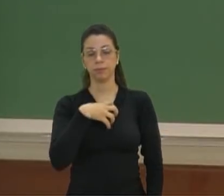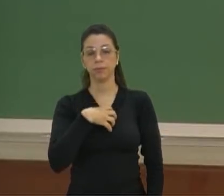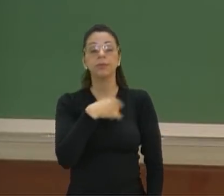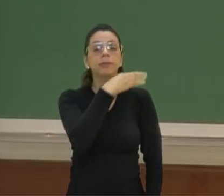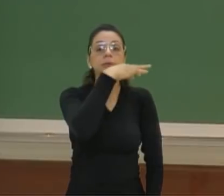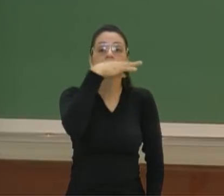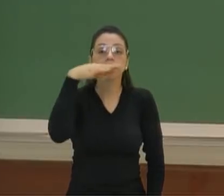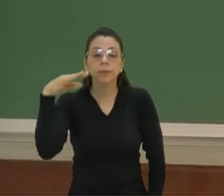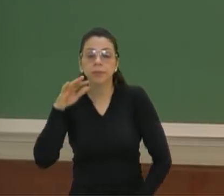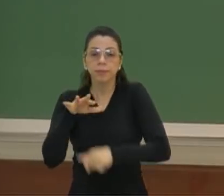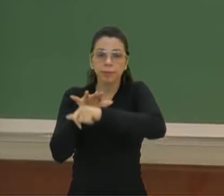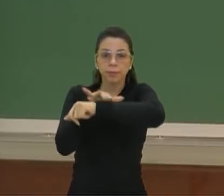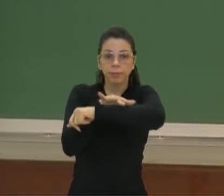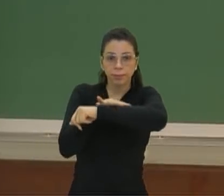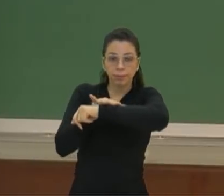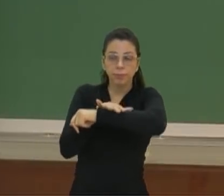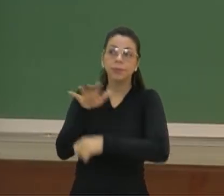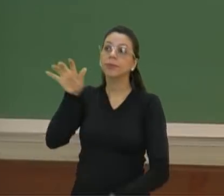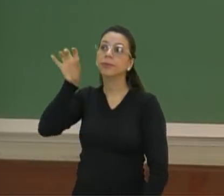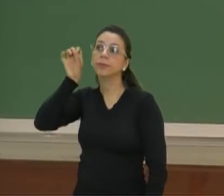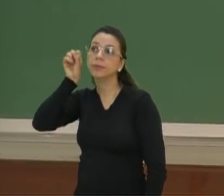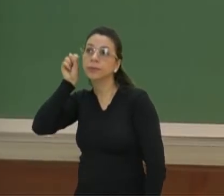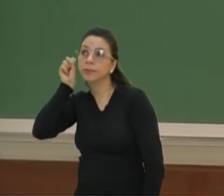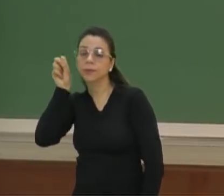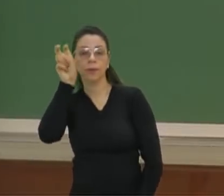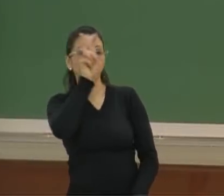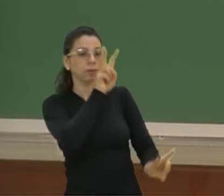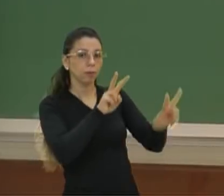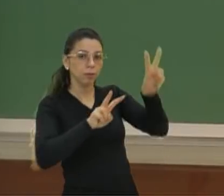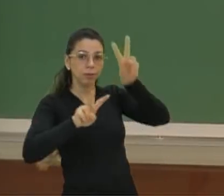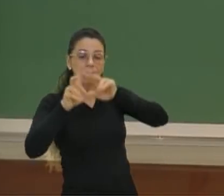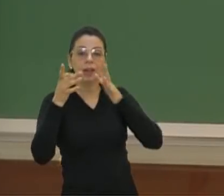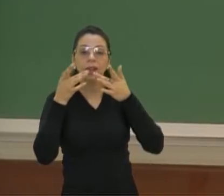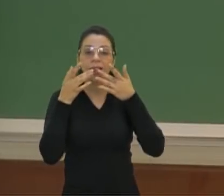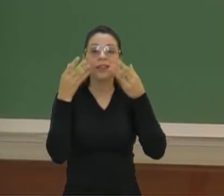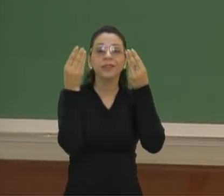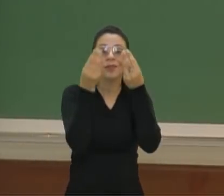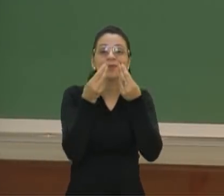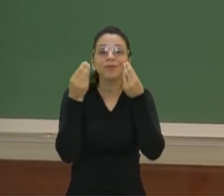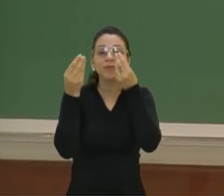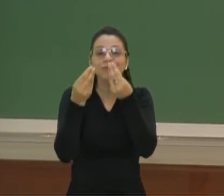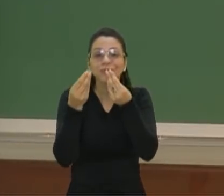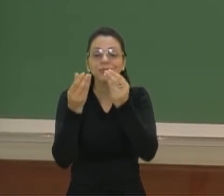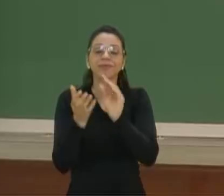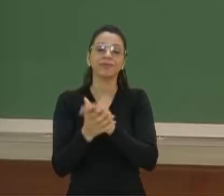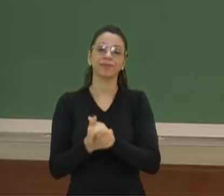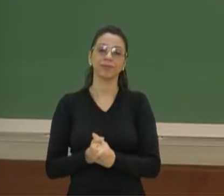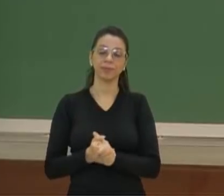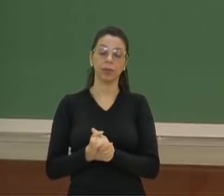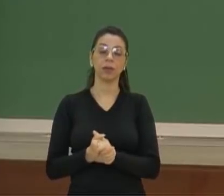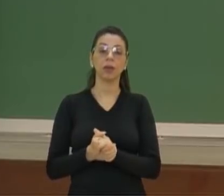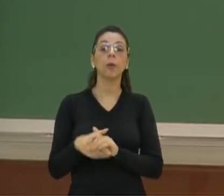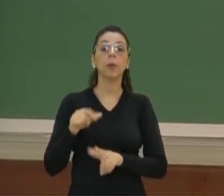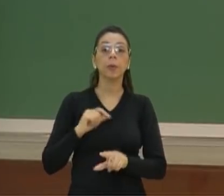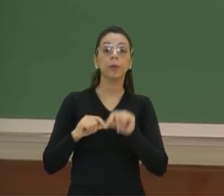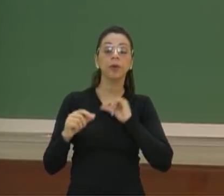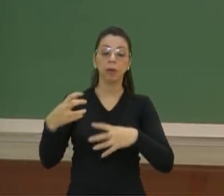olfato, tato, audição, visão e paladar. São eles que permitem a